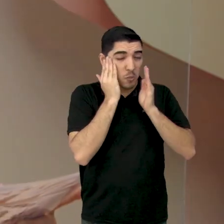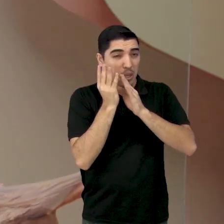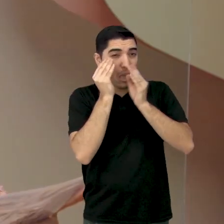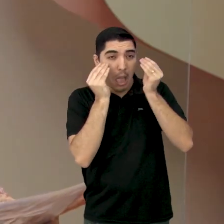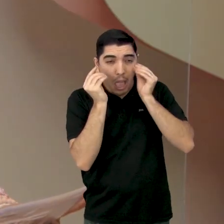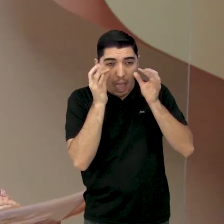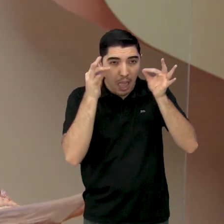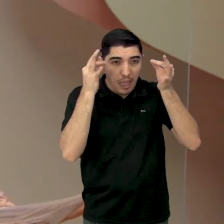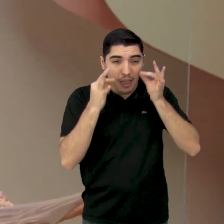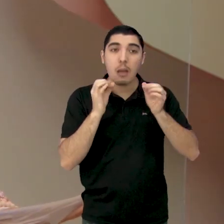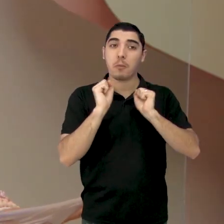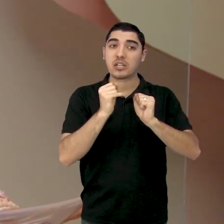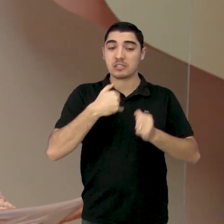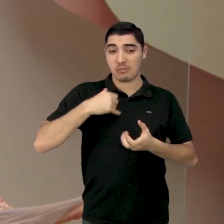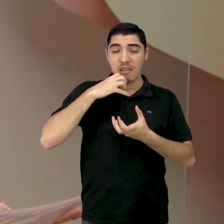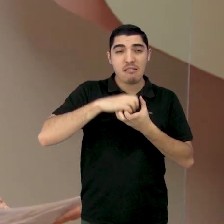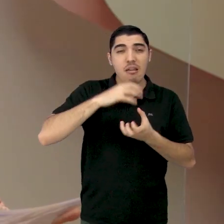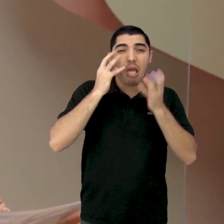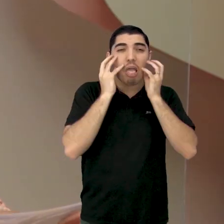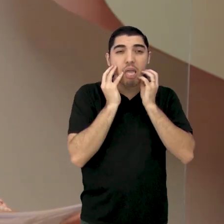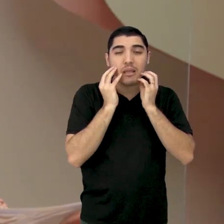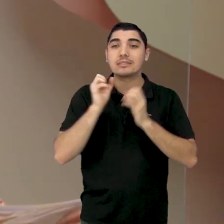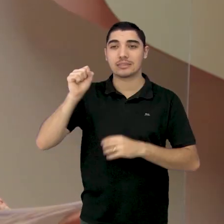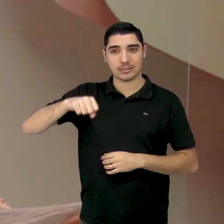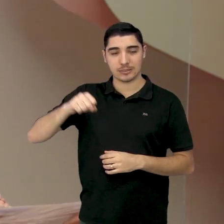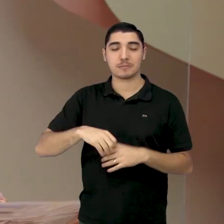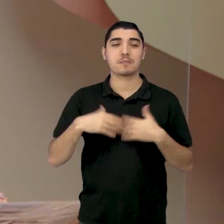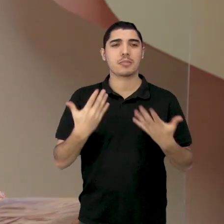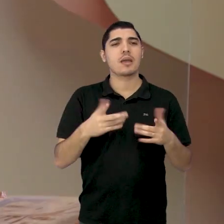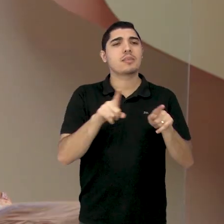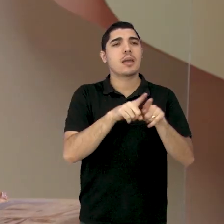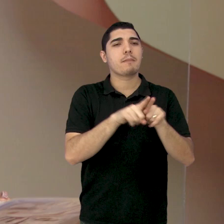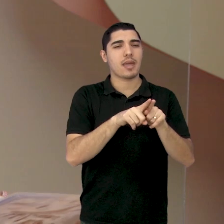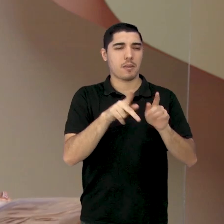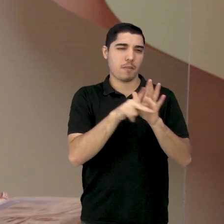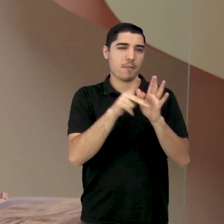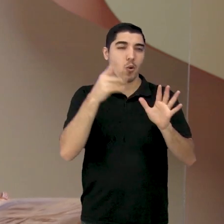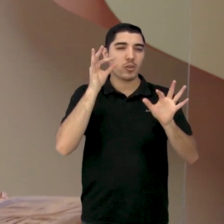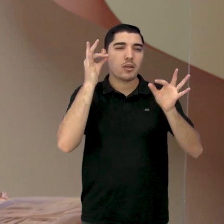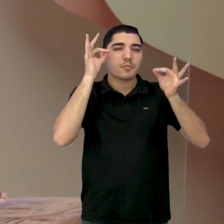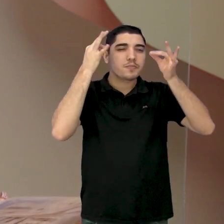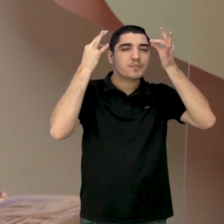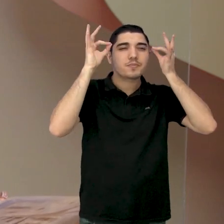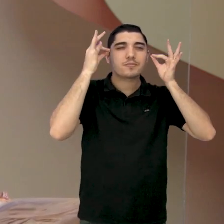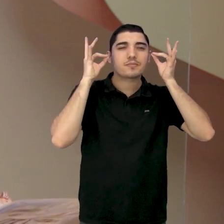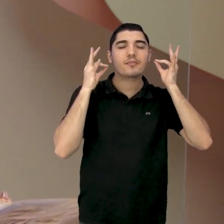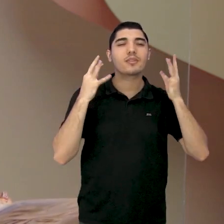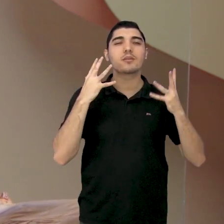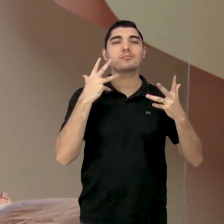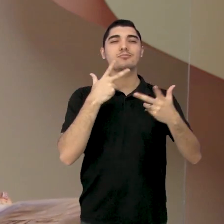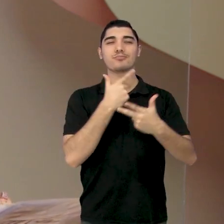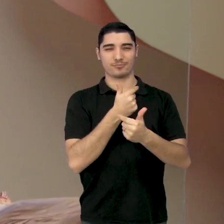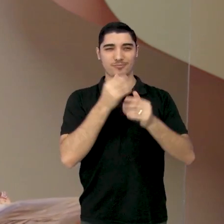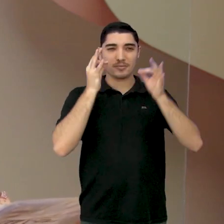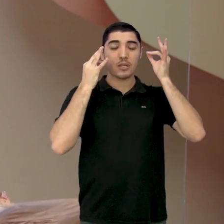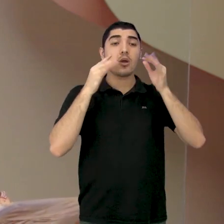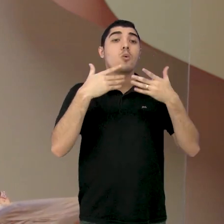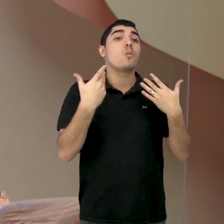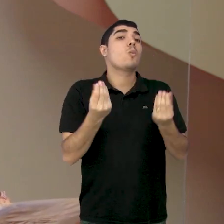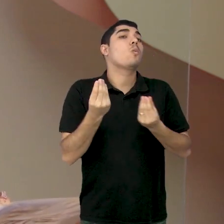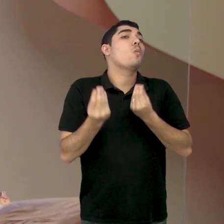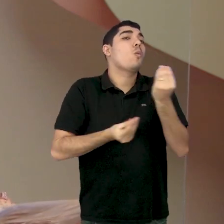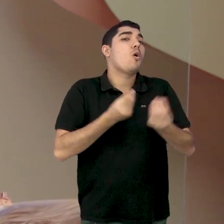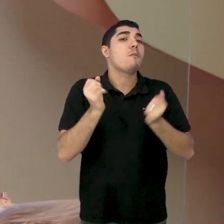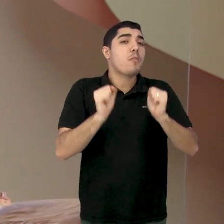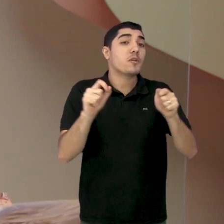dormir com maquiagem. Exato. A harmonização facial, as pessoas têm procurado bastante. Quando ela é indicada e quais os